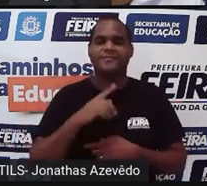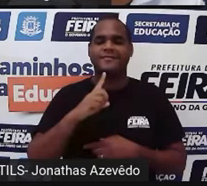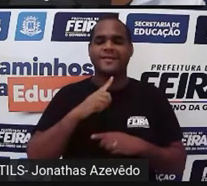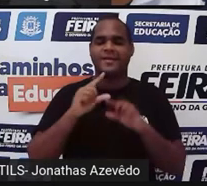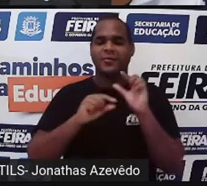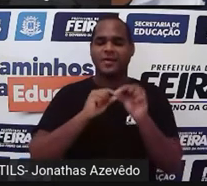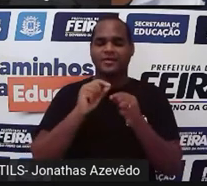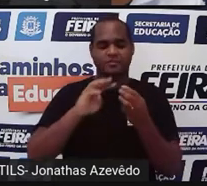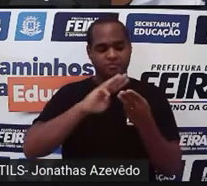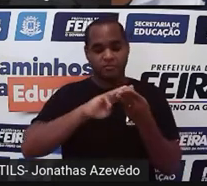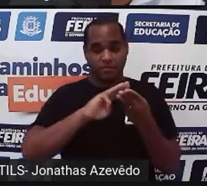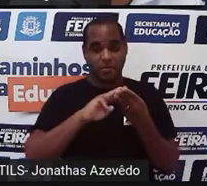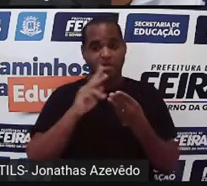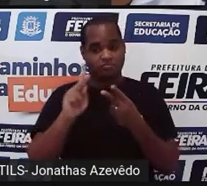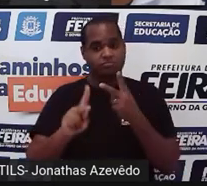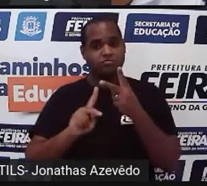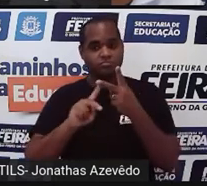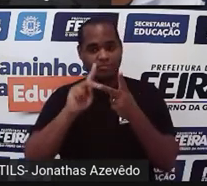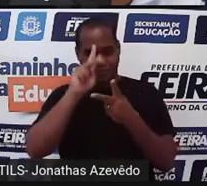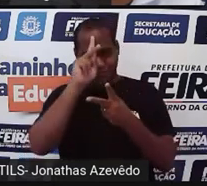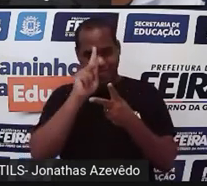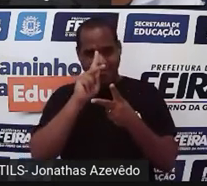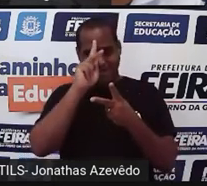de matemática e história.